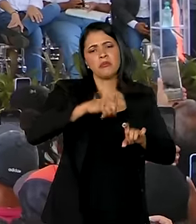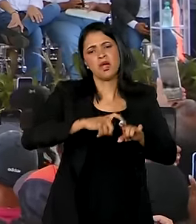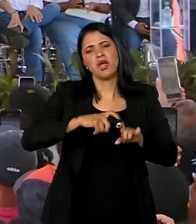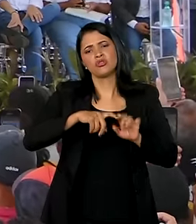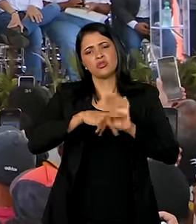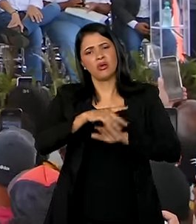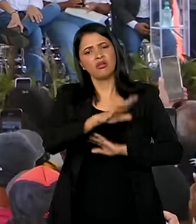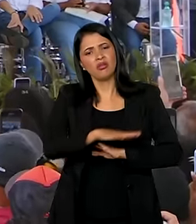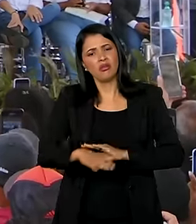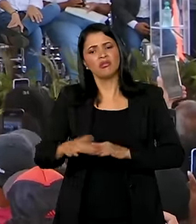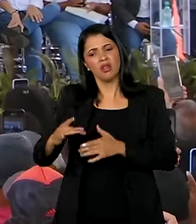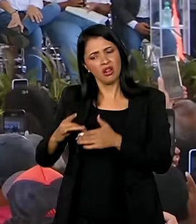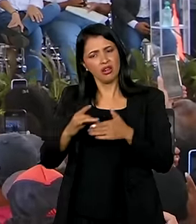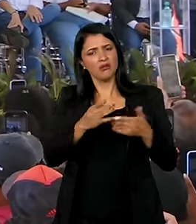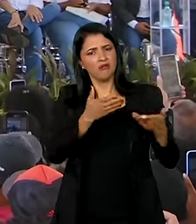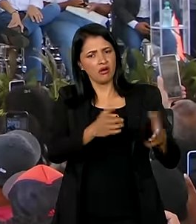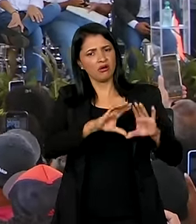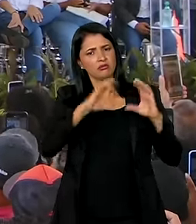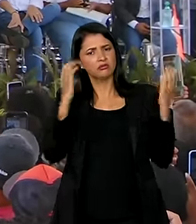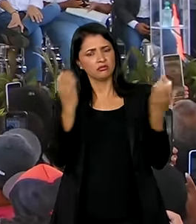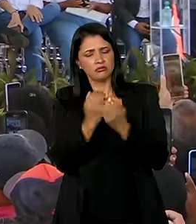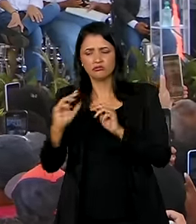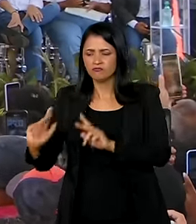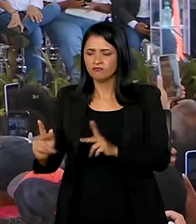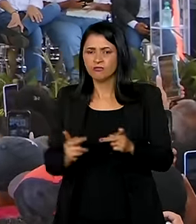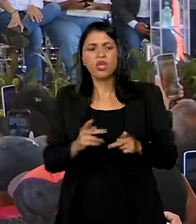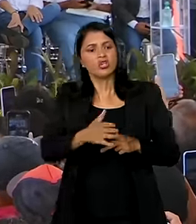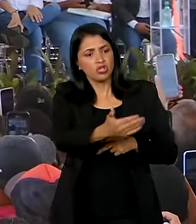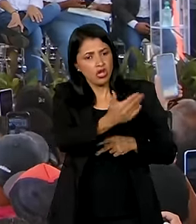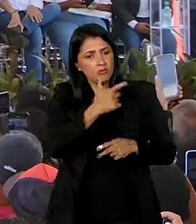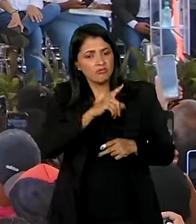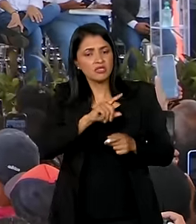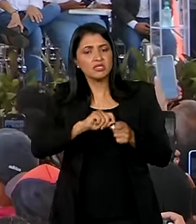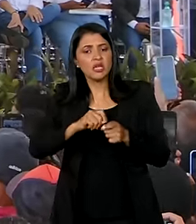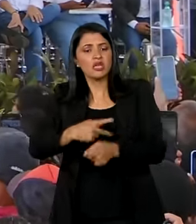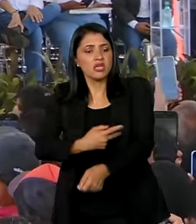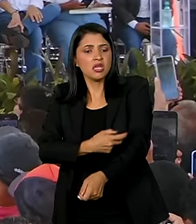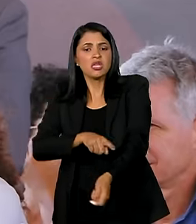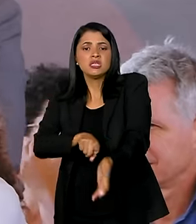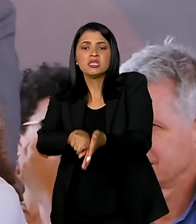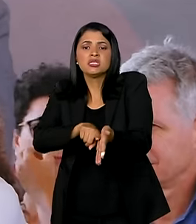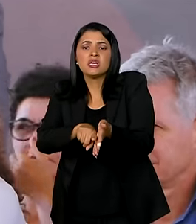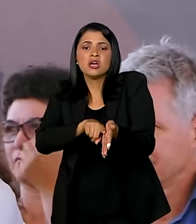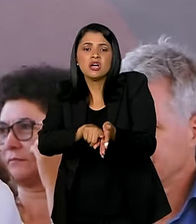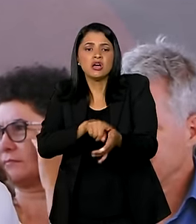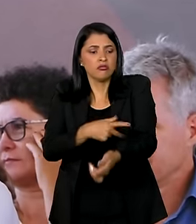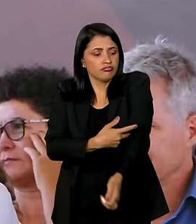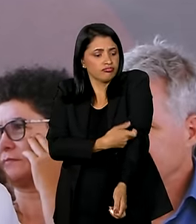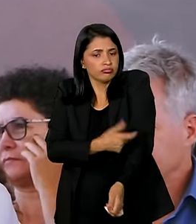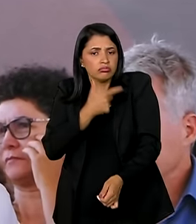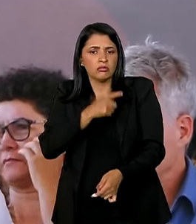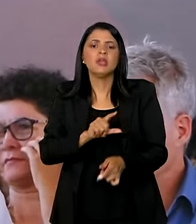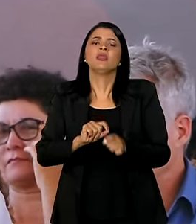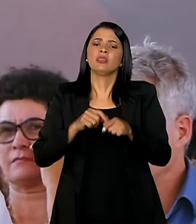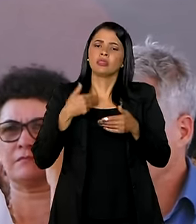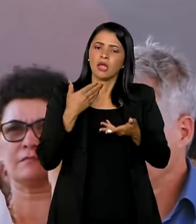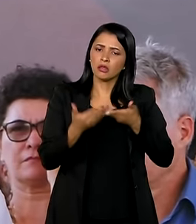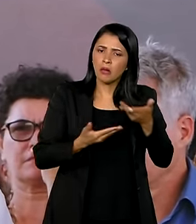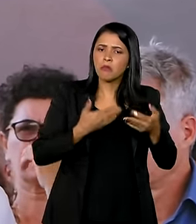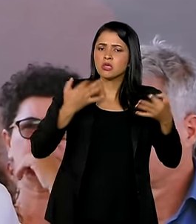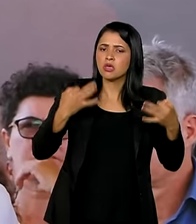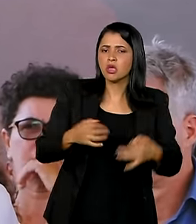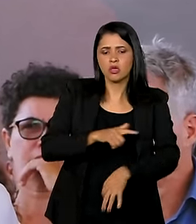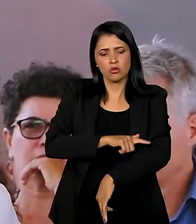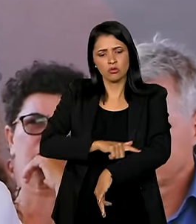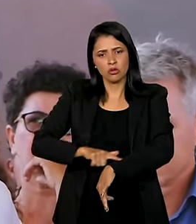comunidades. Vamos fazer coleta para fazer exame nas pessoas. E vamos dar um tratamento civilizado numa